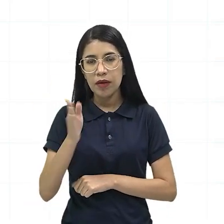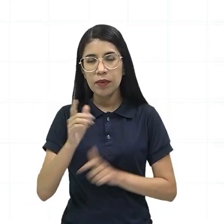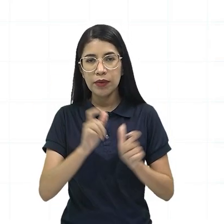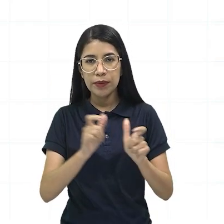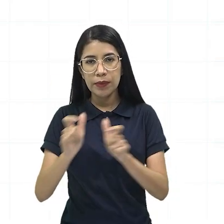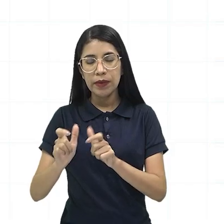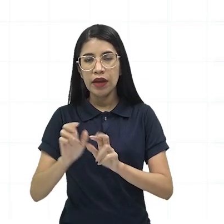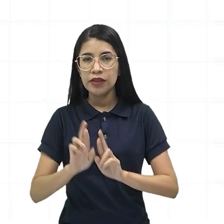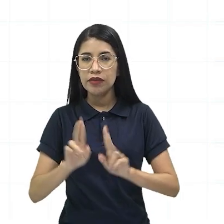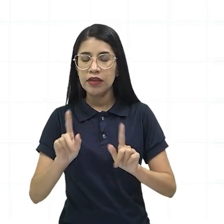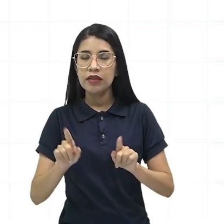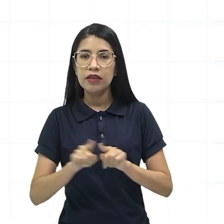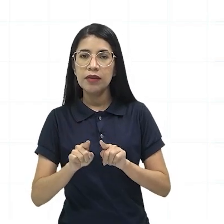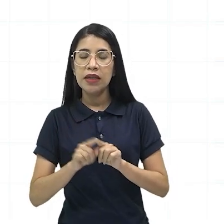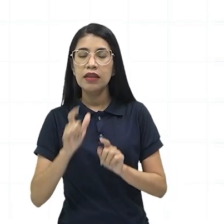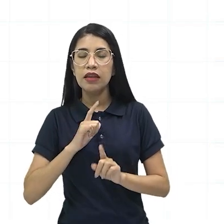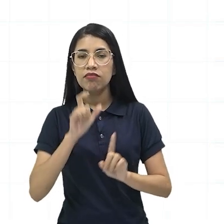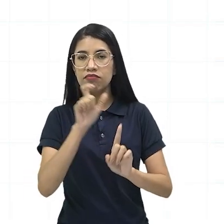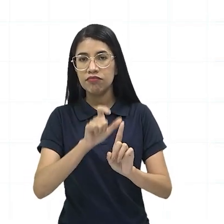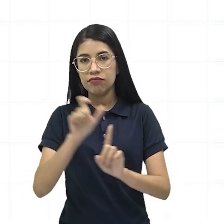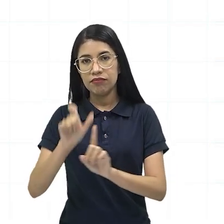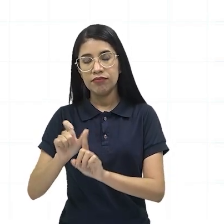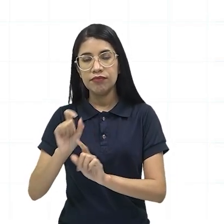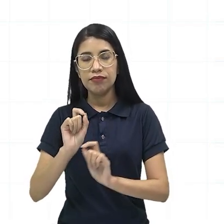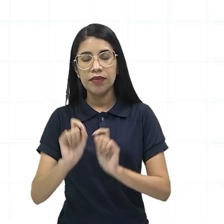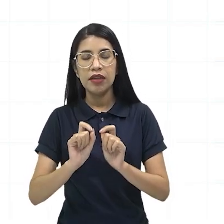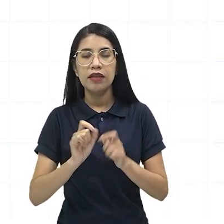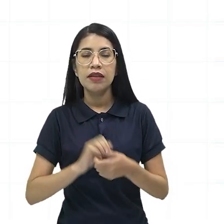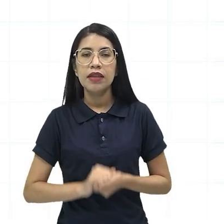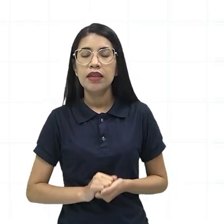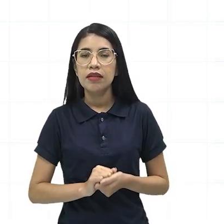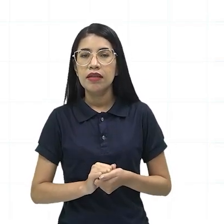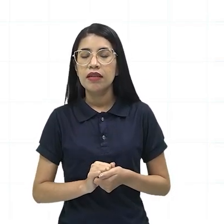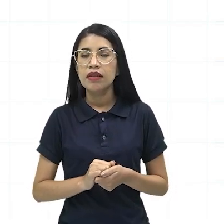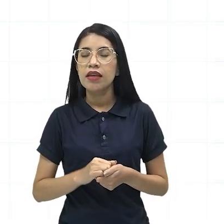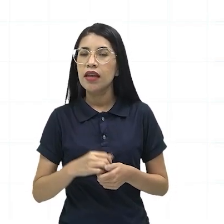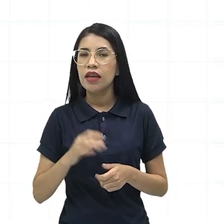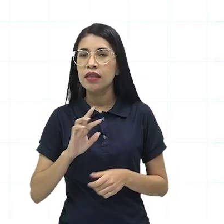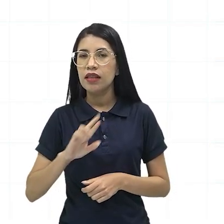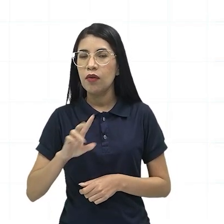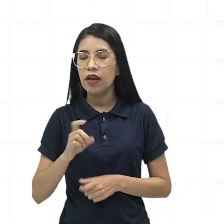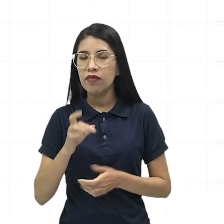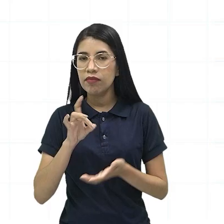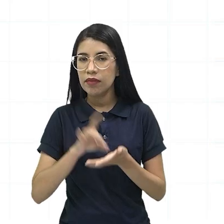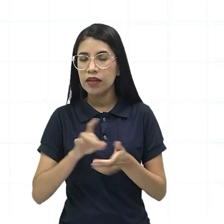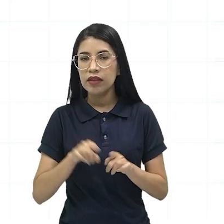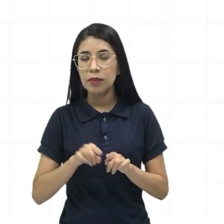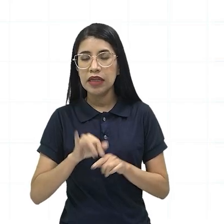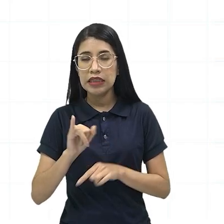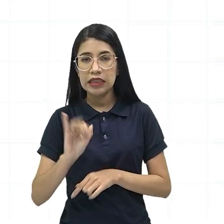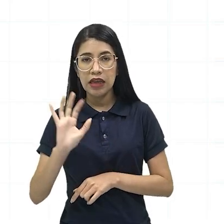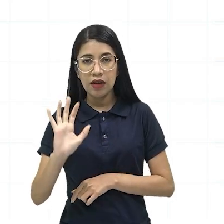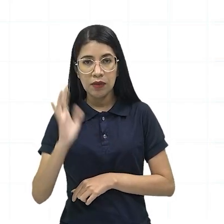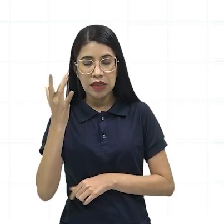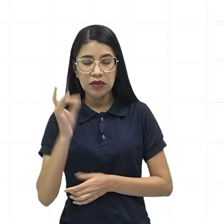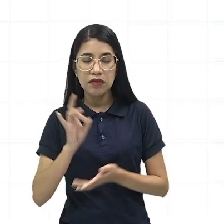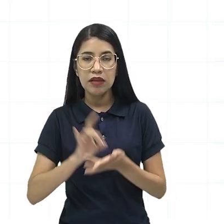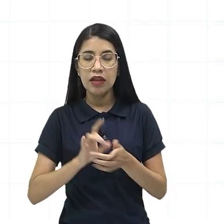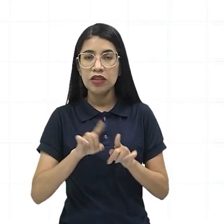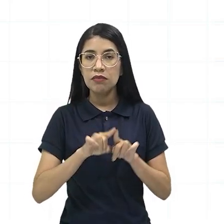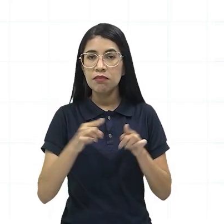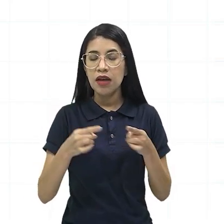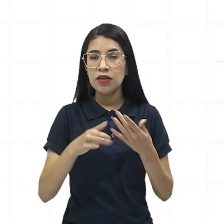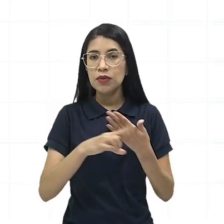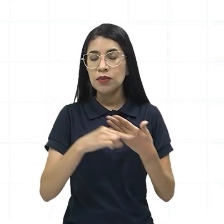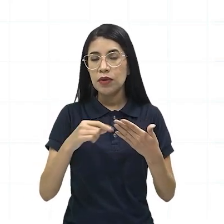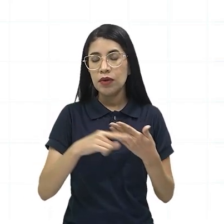tem aí esses personagens que vão ser necessariamente ficcionalizados, porque mesmo que os eventos tenham sido reais, o autor